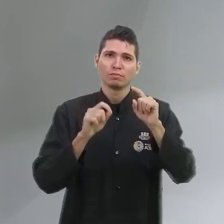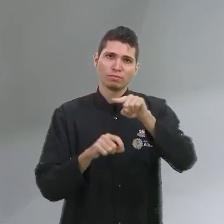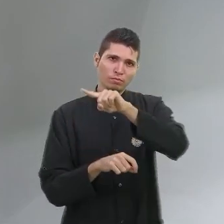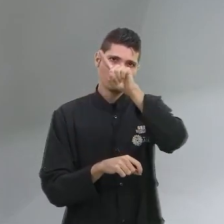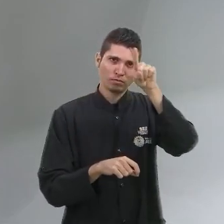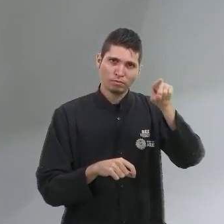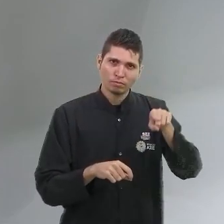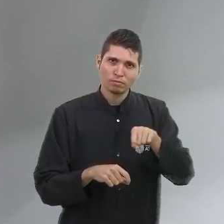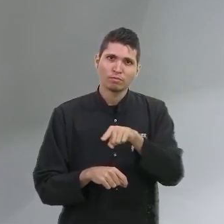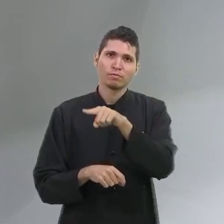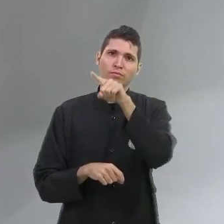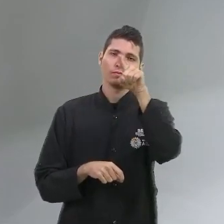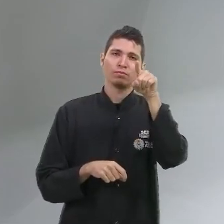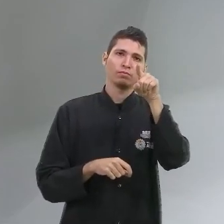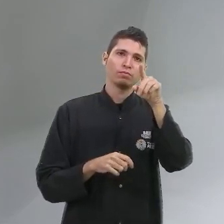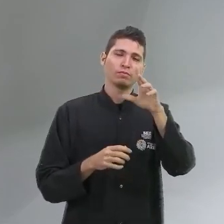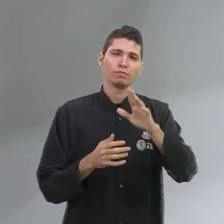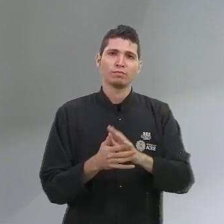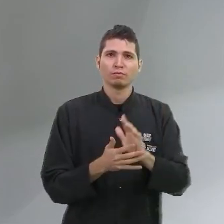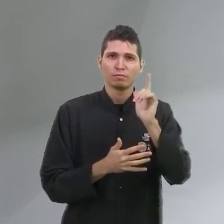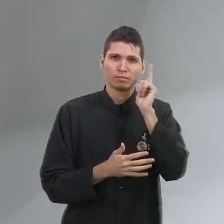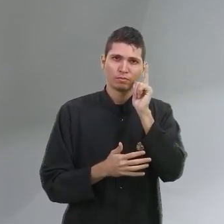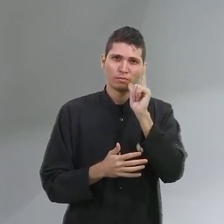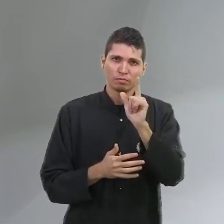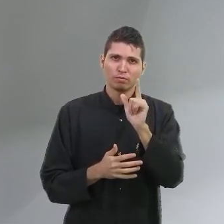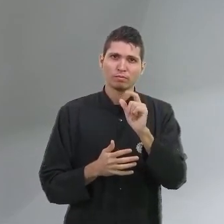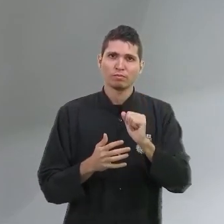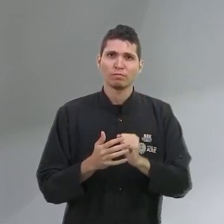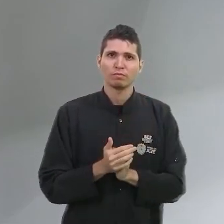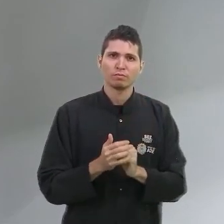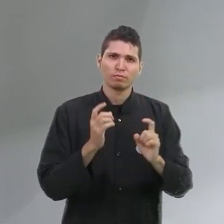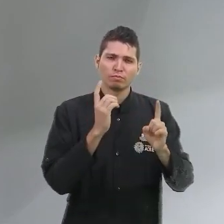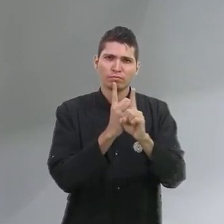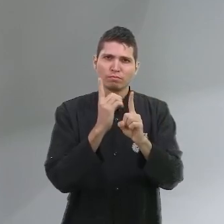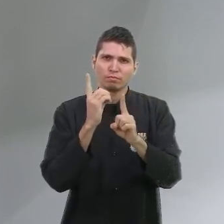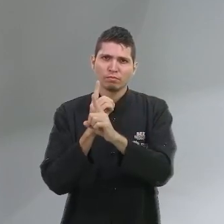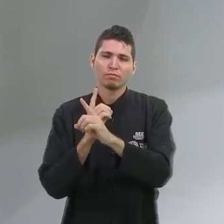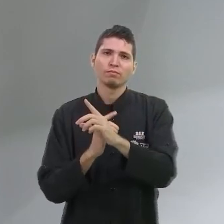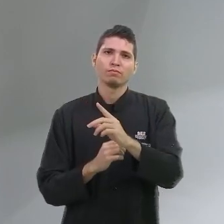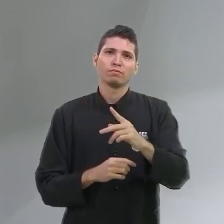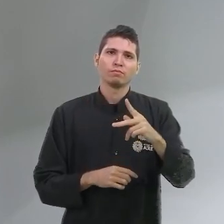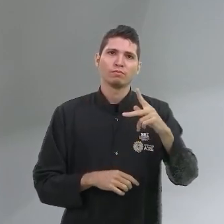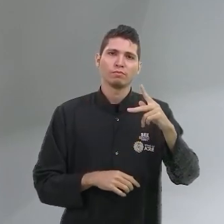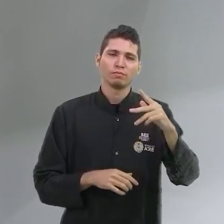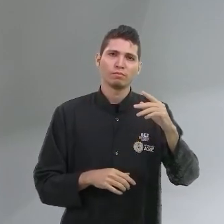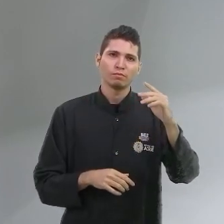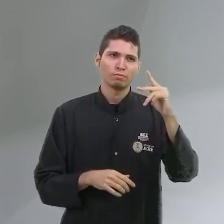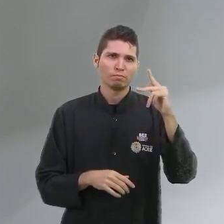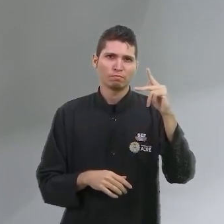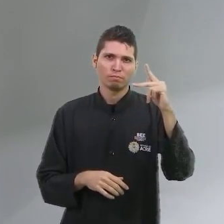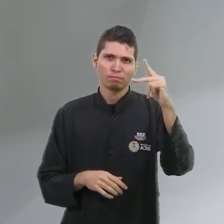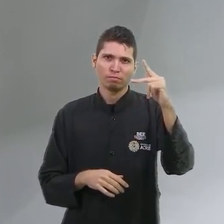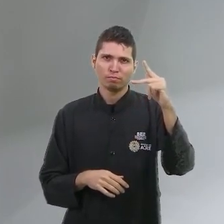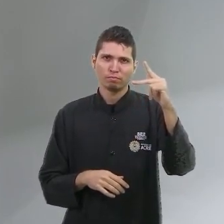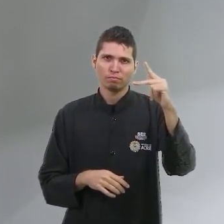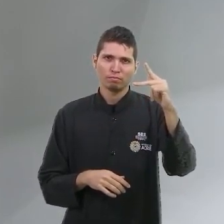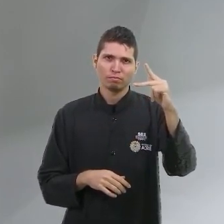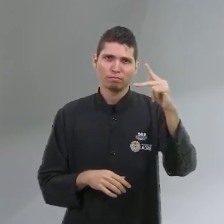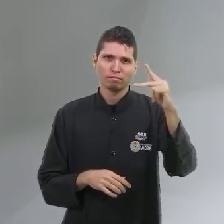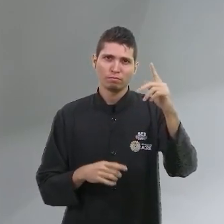trigonométrico, fomos capazes de determinar um ponto P nesse círculo trigonométrico em